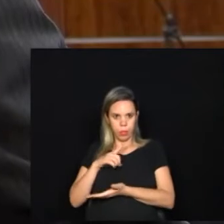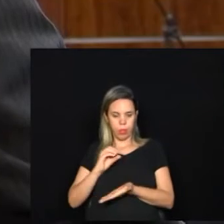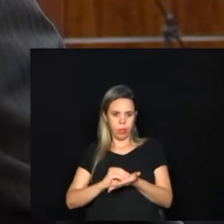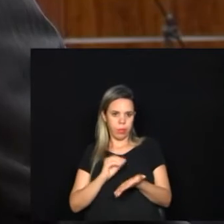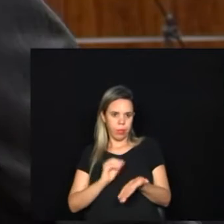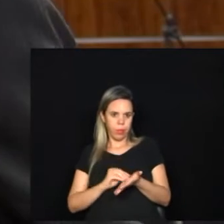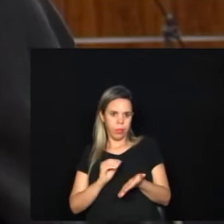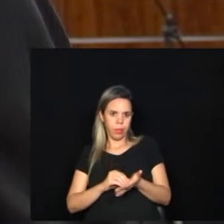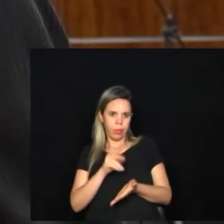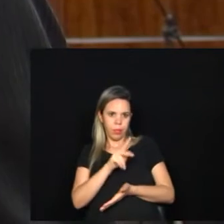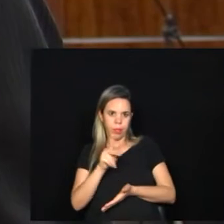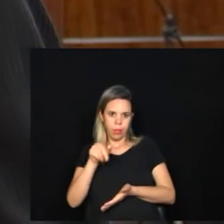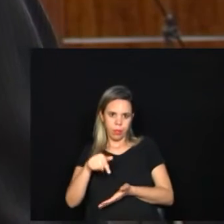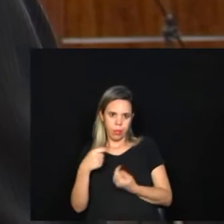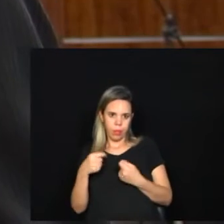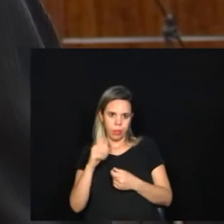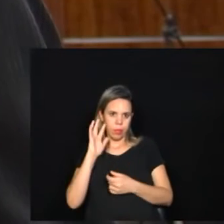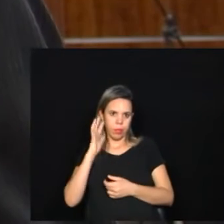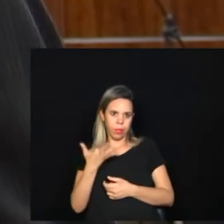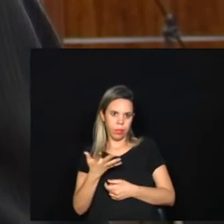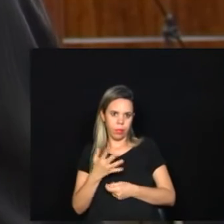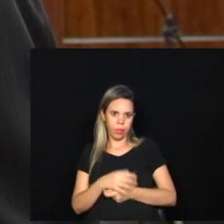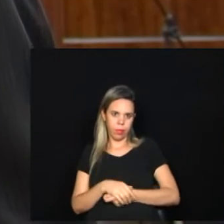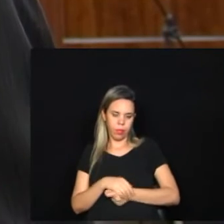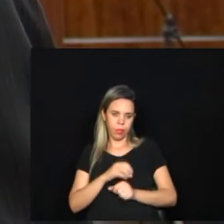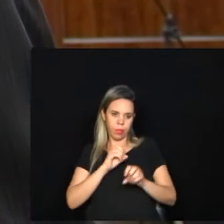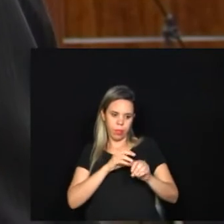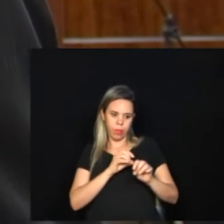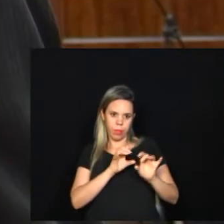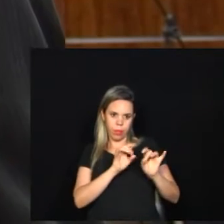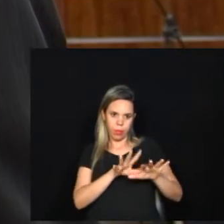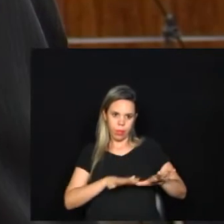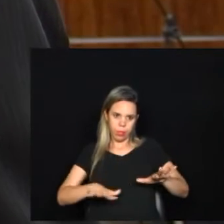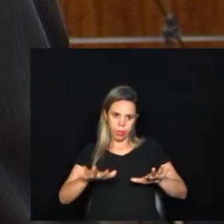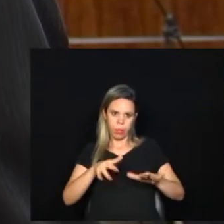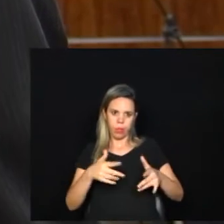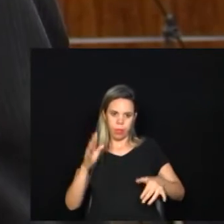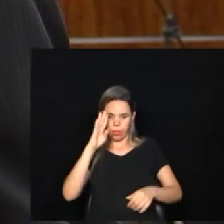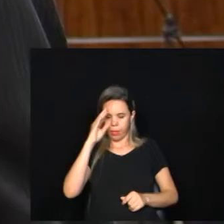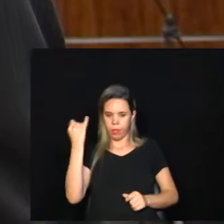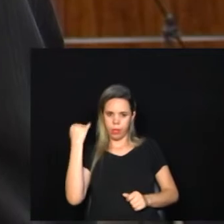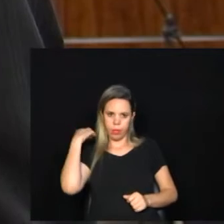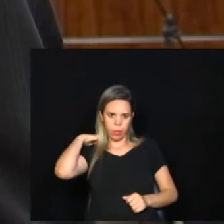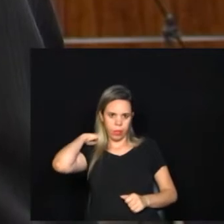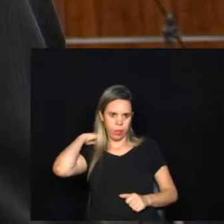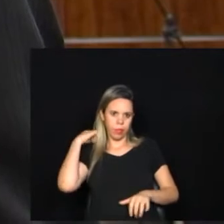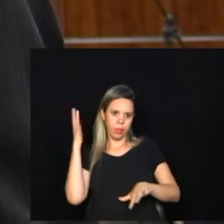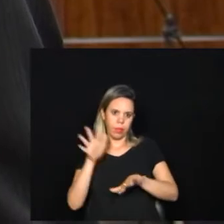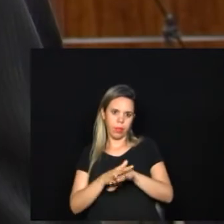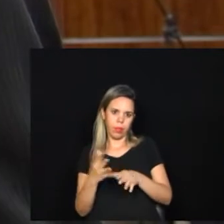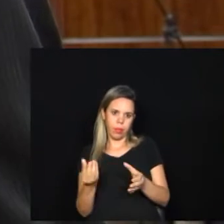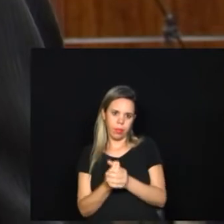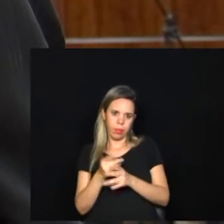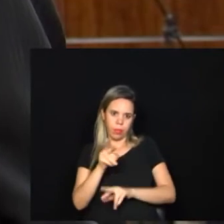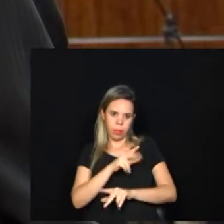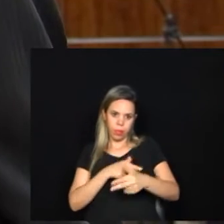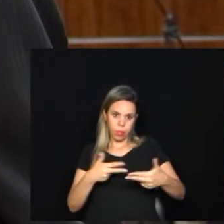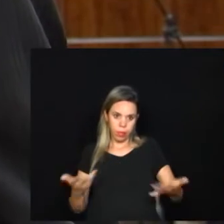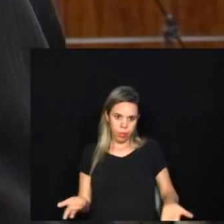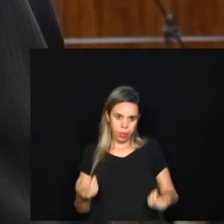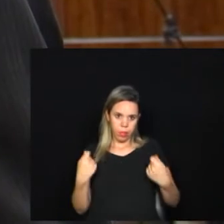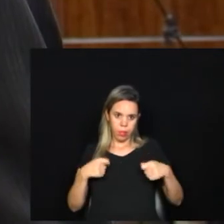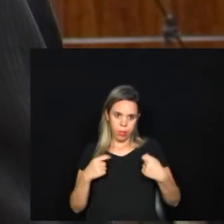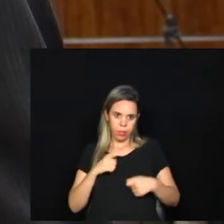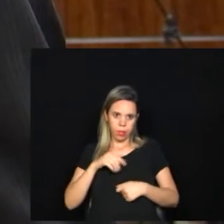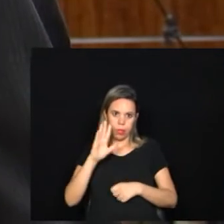de professores, isso precisa ser resolvido. A educação especial, que é algo fundamental de inclusão à diversidade, precisa